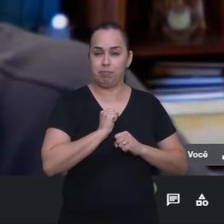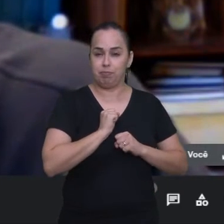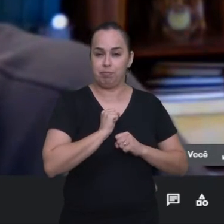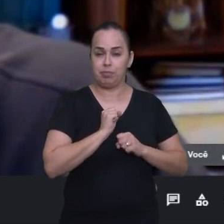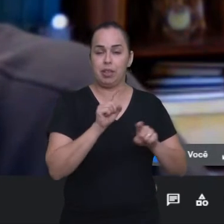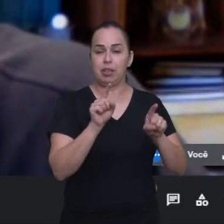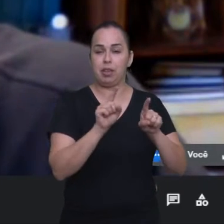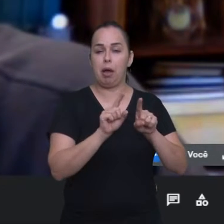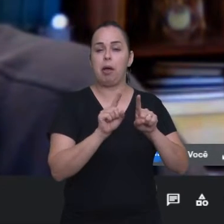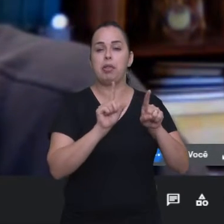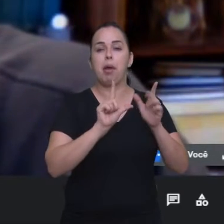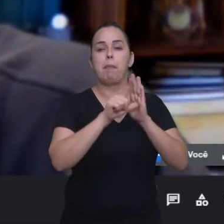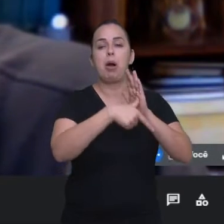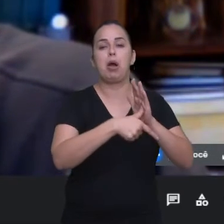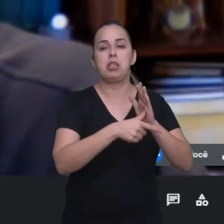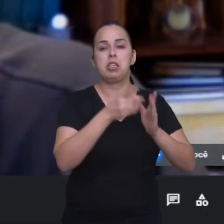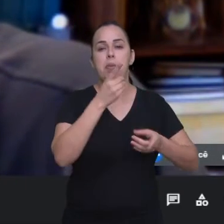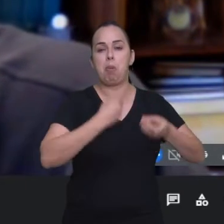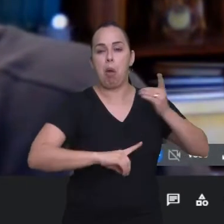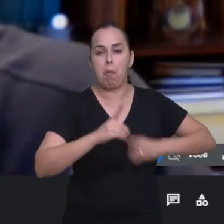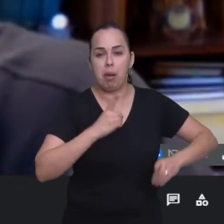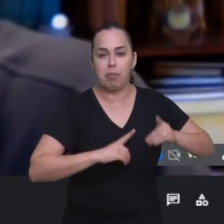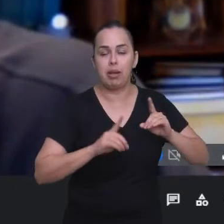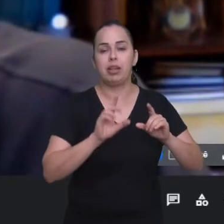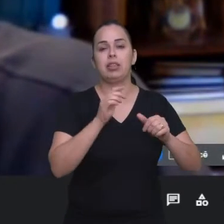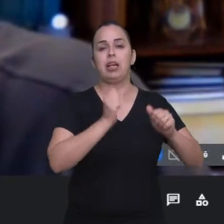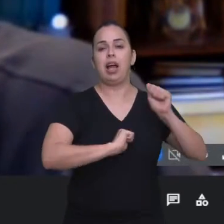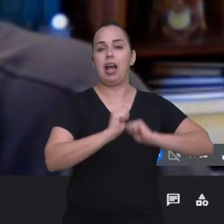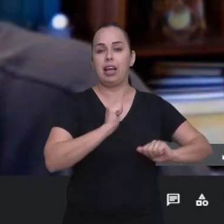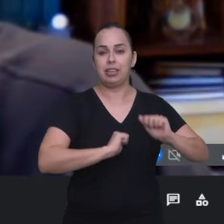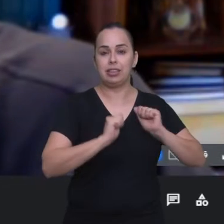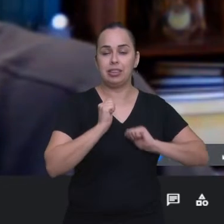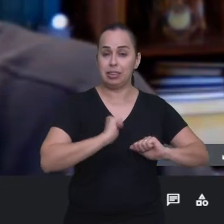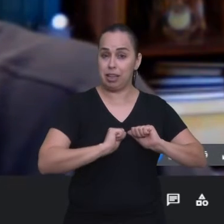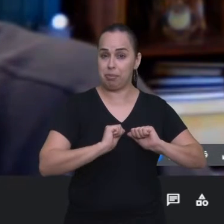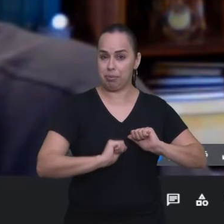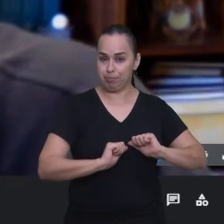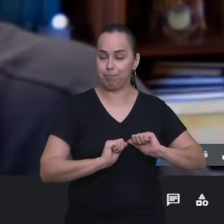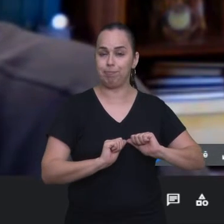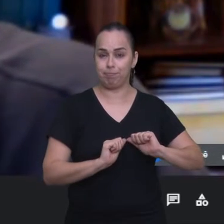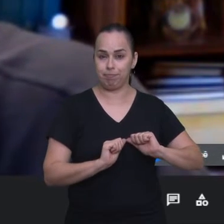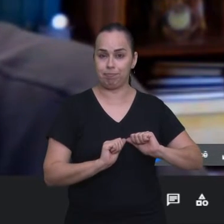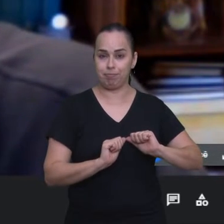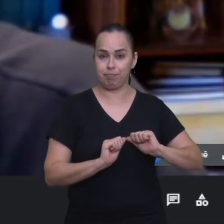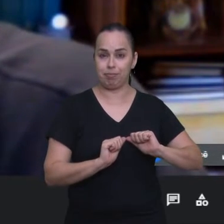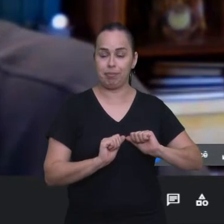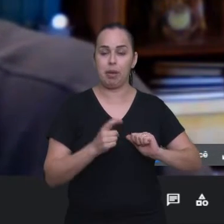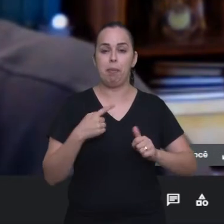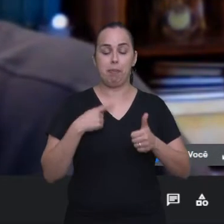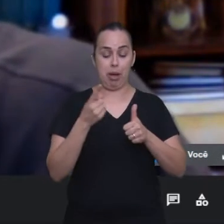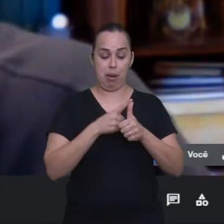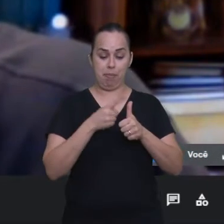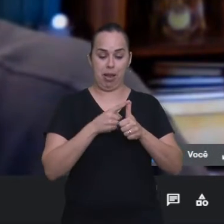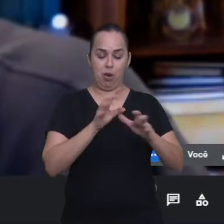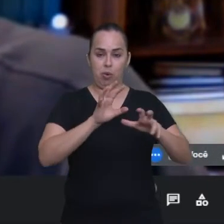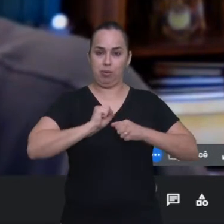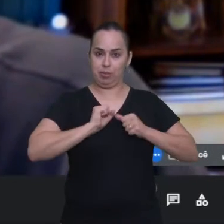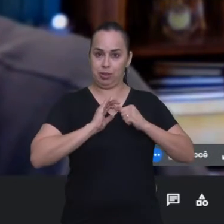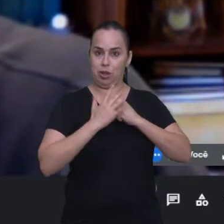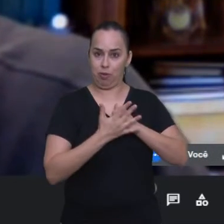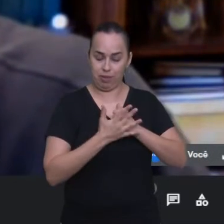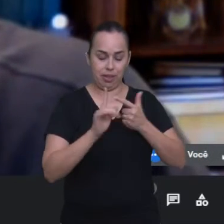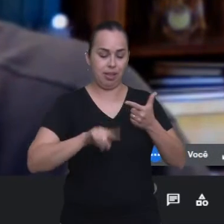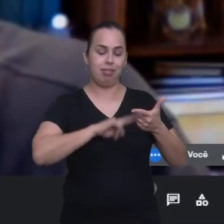alteração psiquiátrica, seja depressão, ansiedade ou queixa cognitiva, após contrair Covid, ou seja, uma